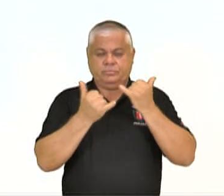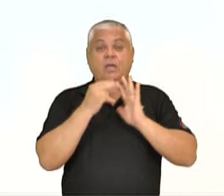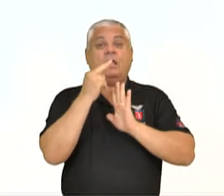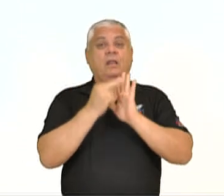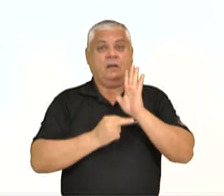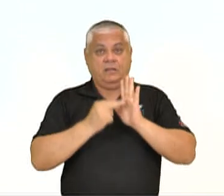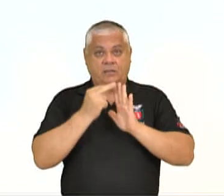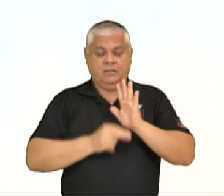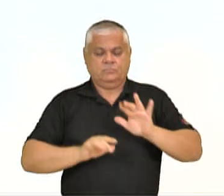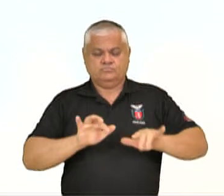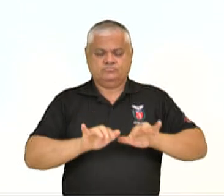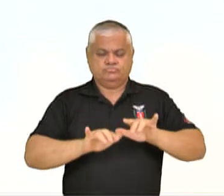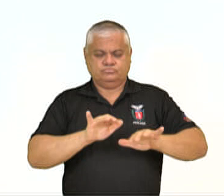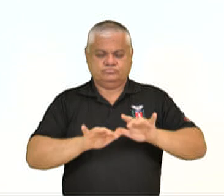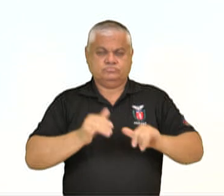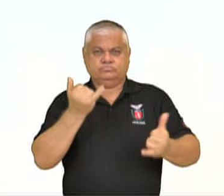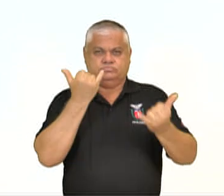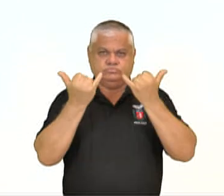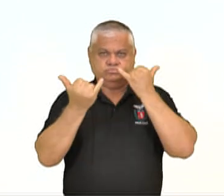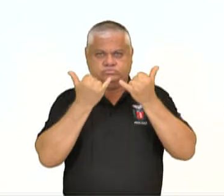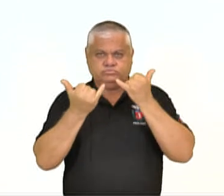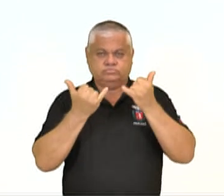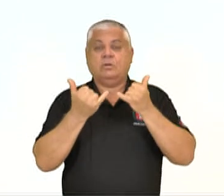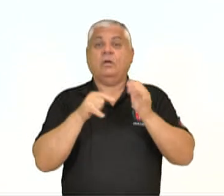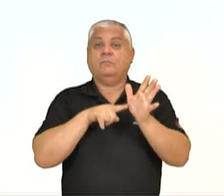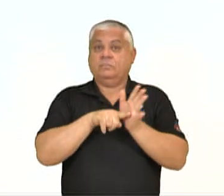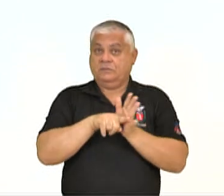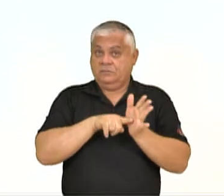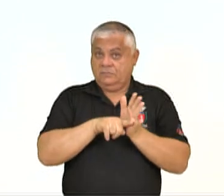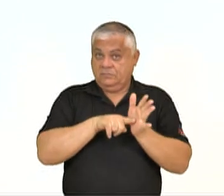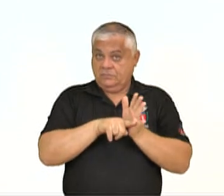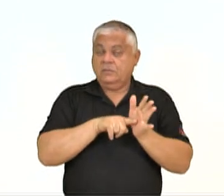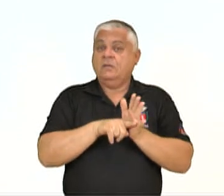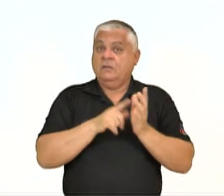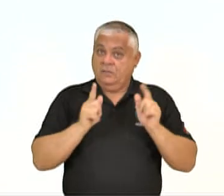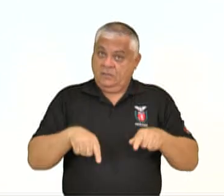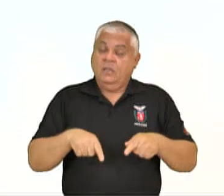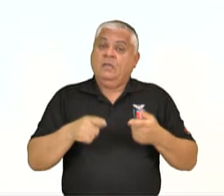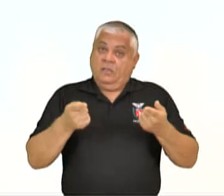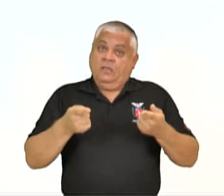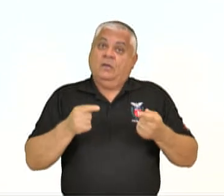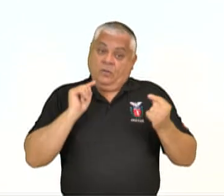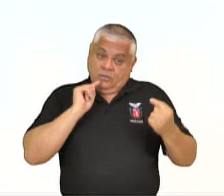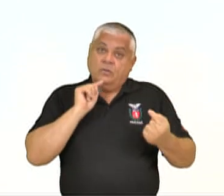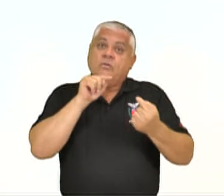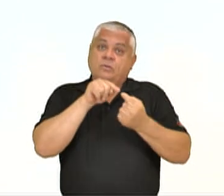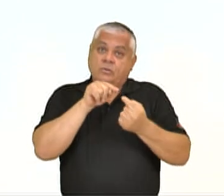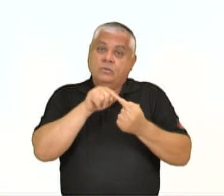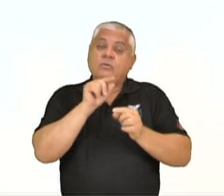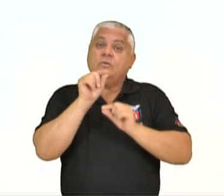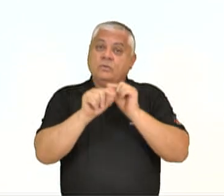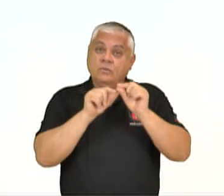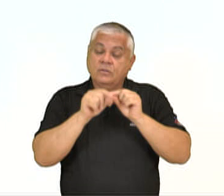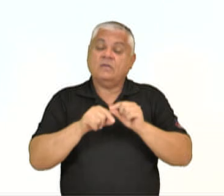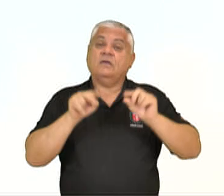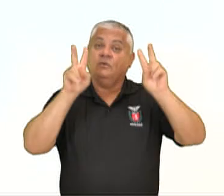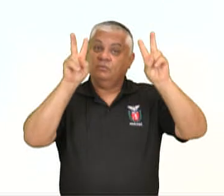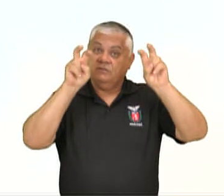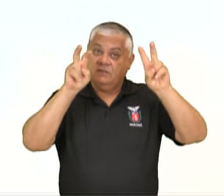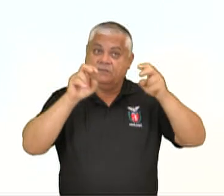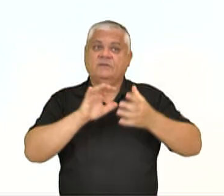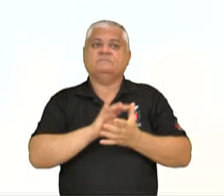lendo um texto informativo ou está pesquisando um, né, já que essa é a temática que